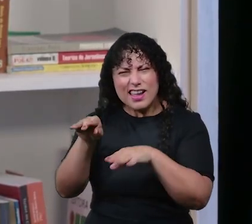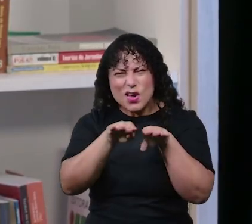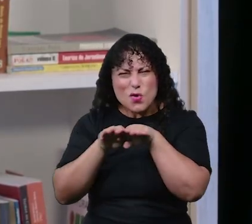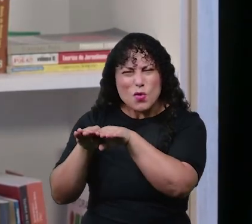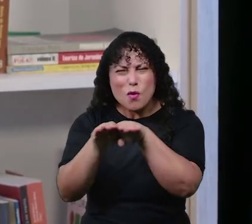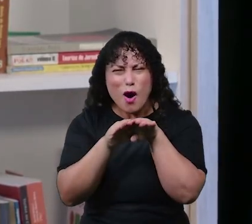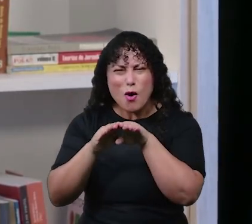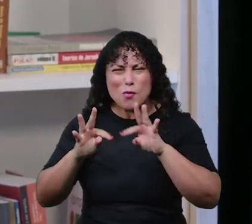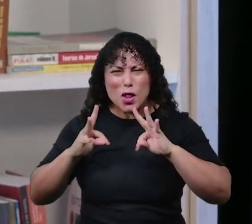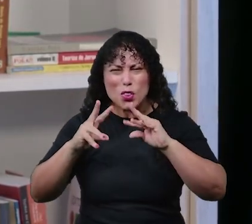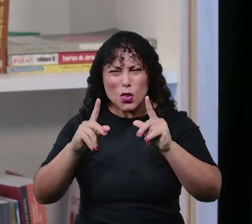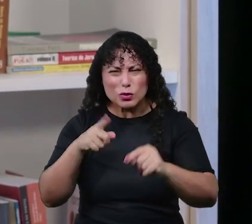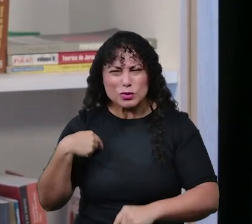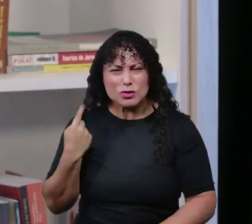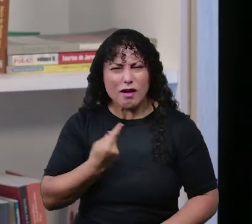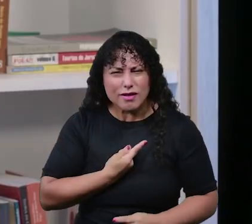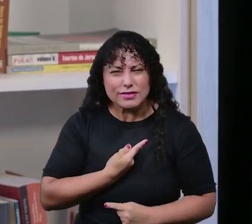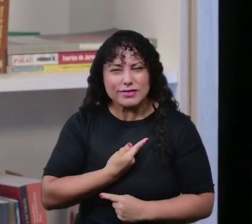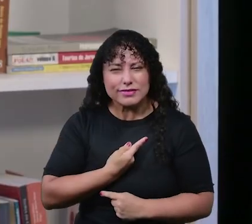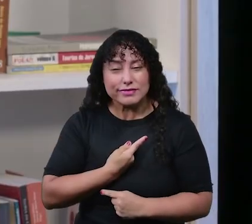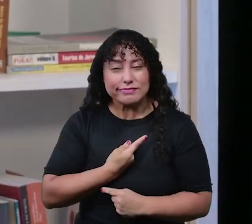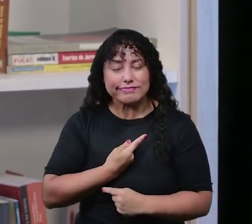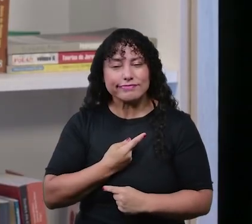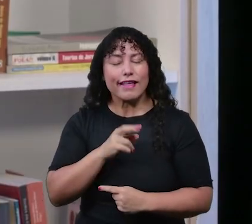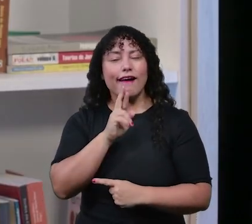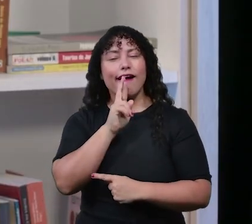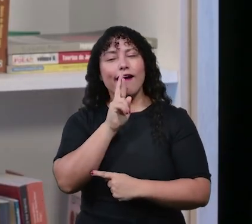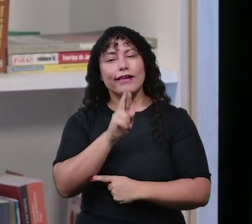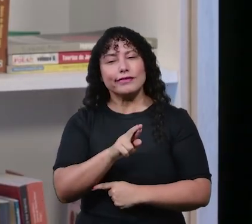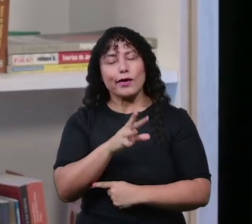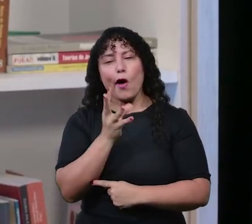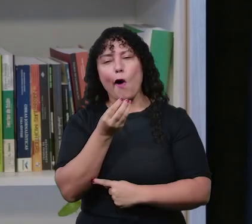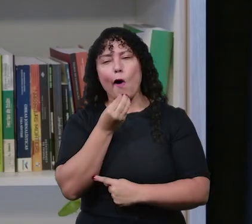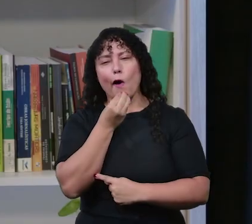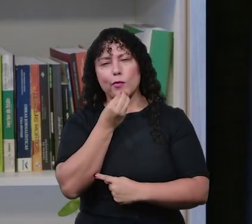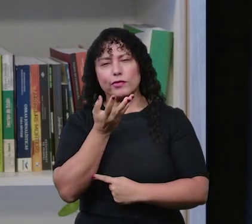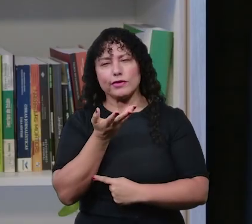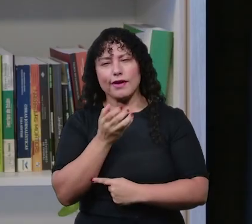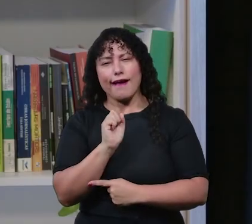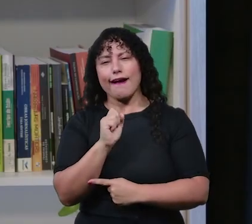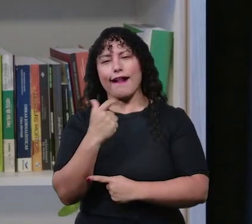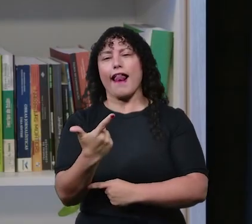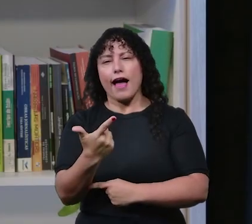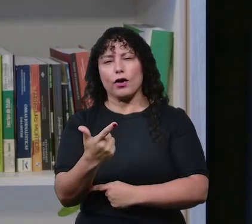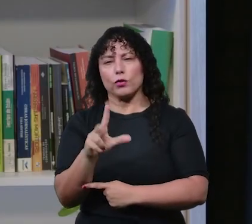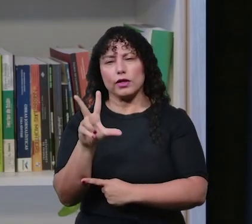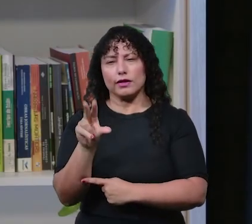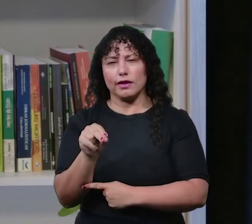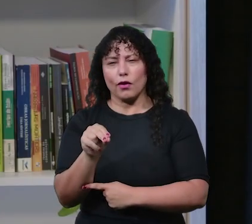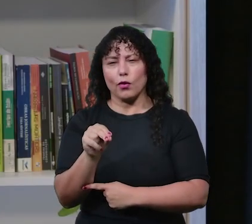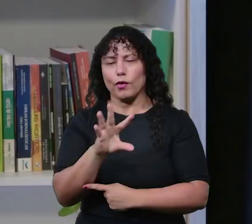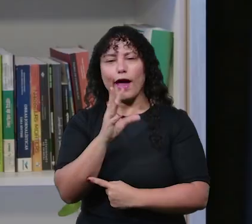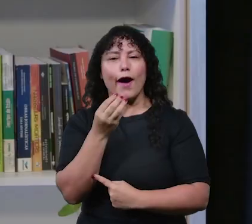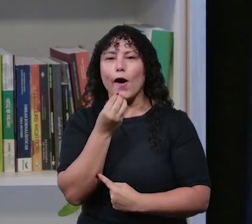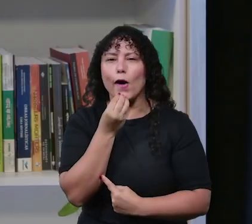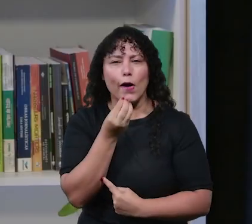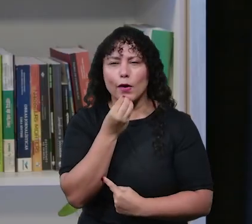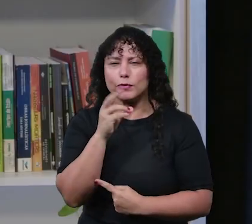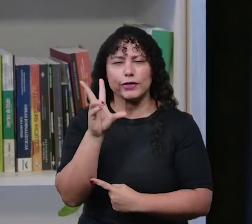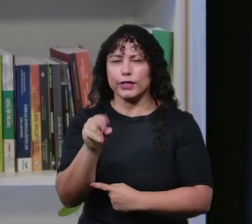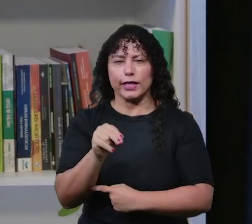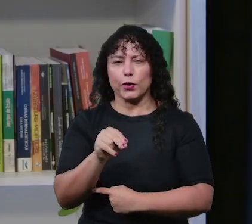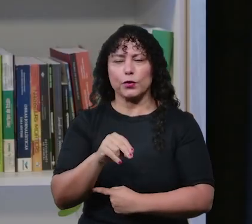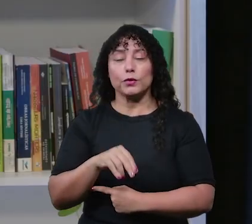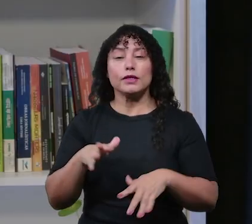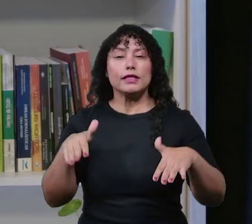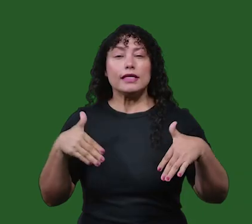absolutamente iguais para todos nós? E a resposta é óbvia, gente. É claro que não. É